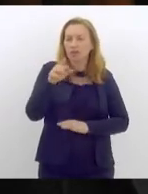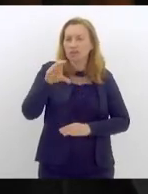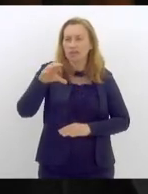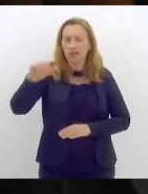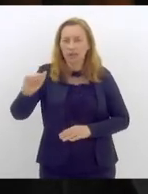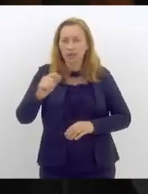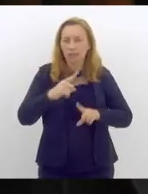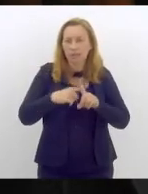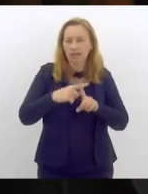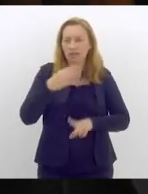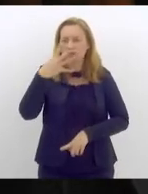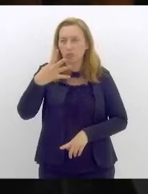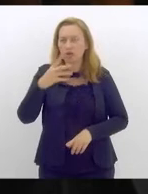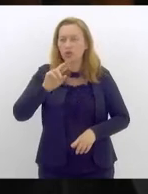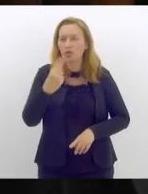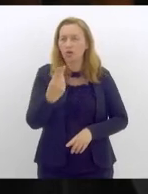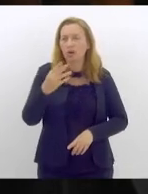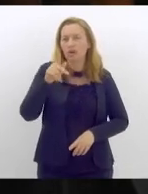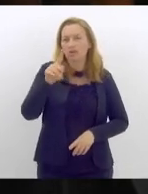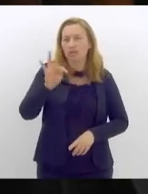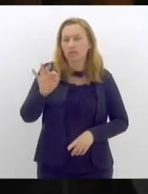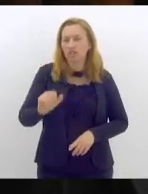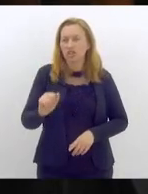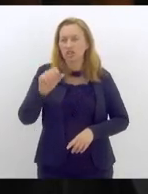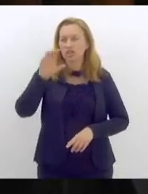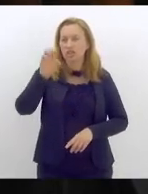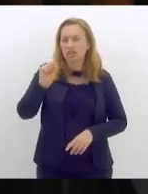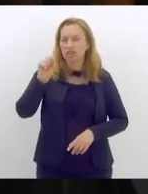ou a taxa SELIC